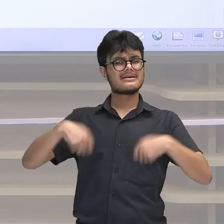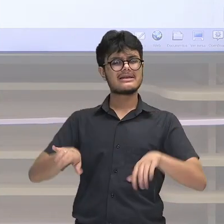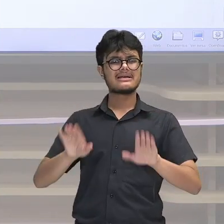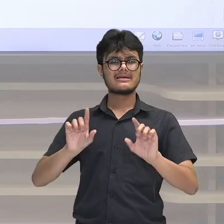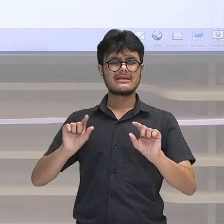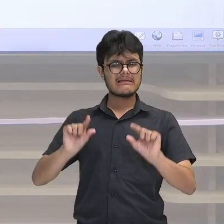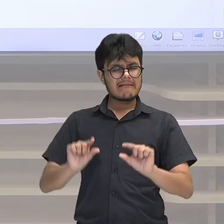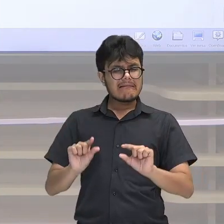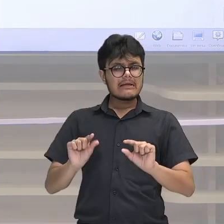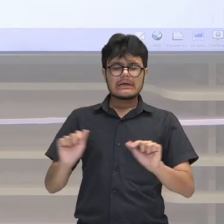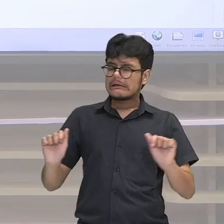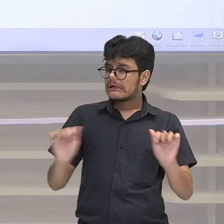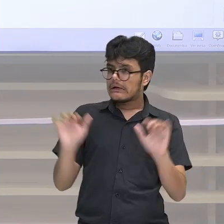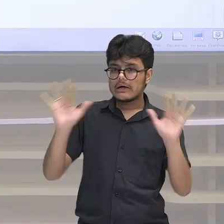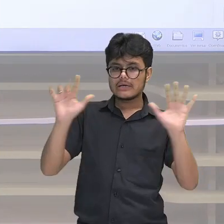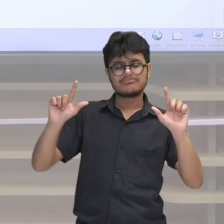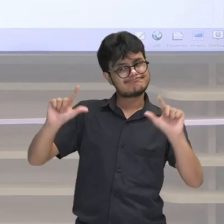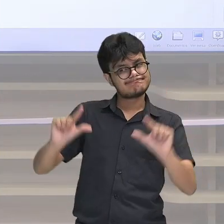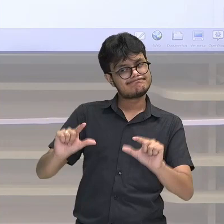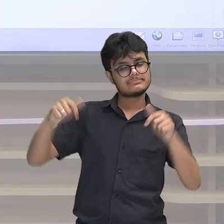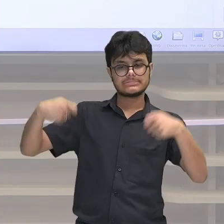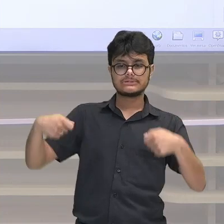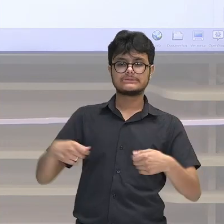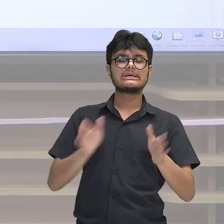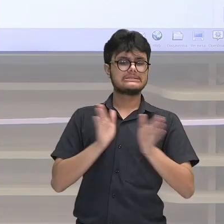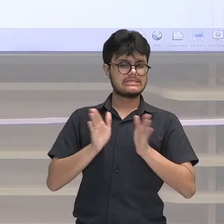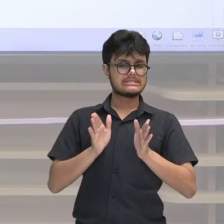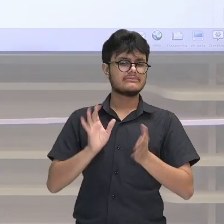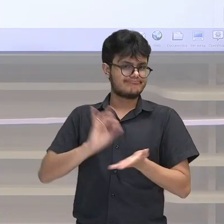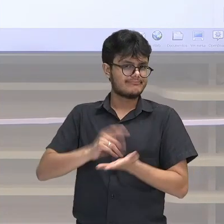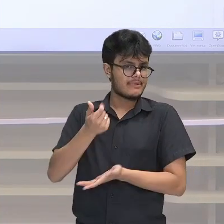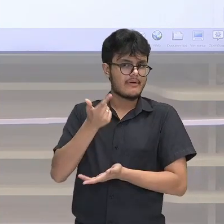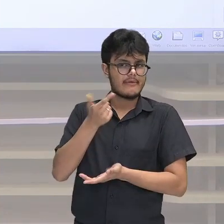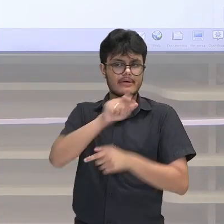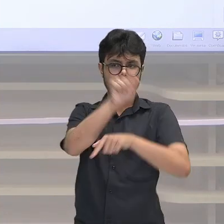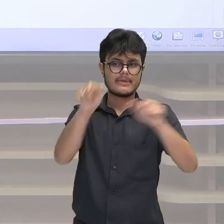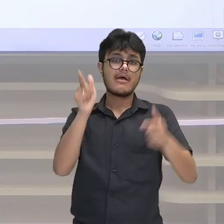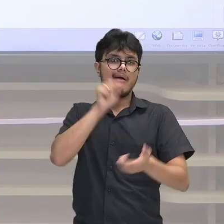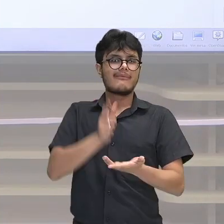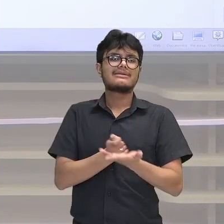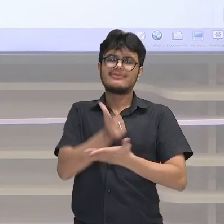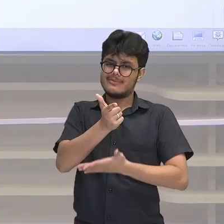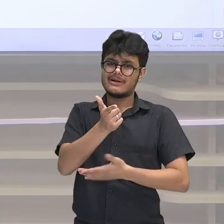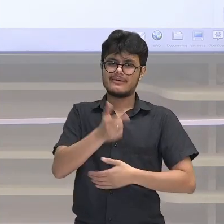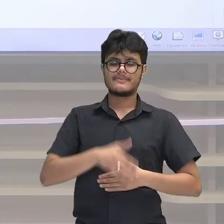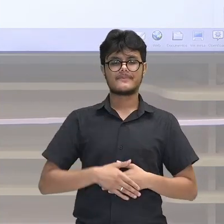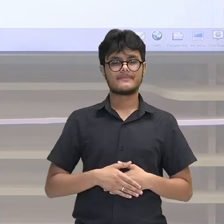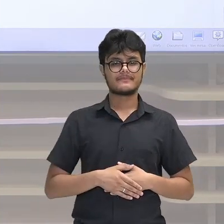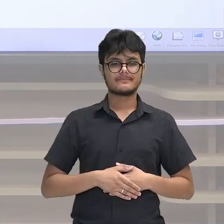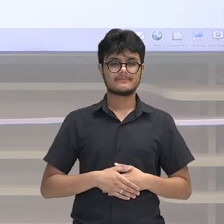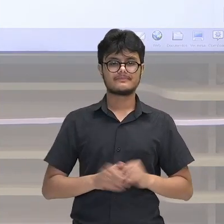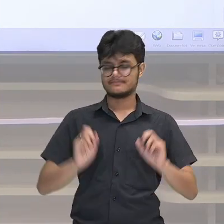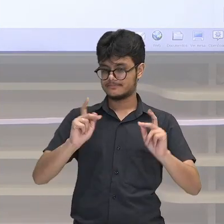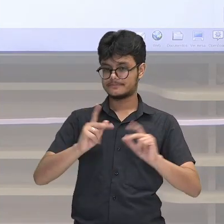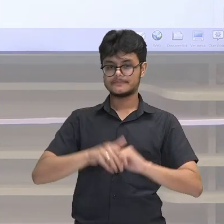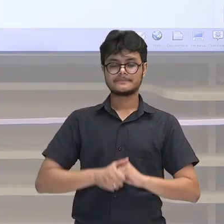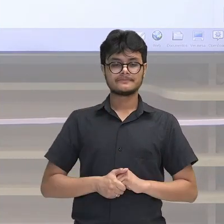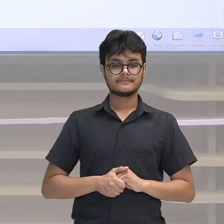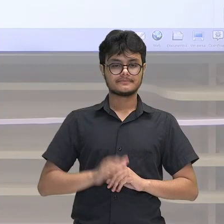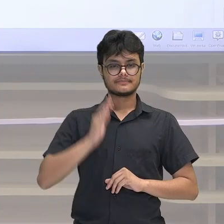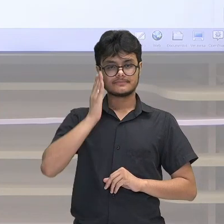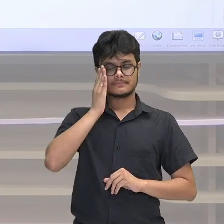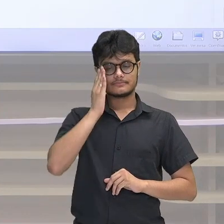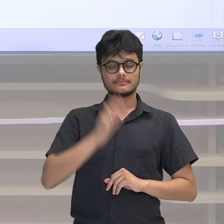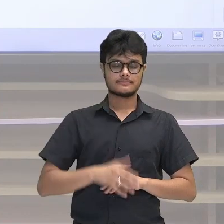pouco o valor para que se tornem mais acessíveis à população e a gente consiga, né, ter aí um